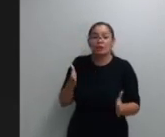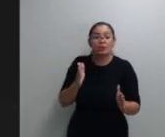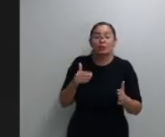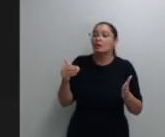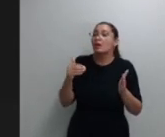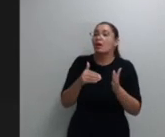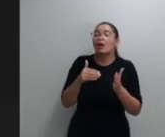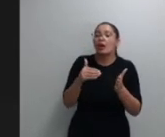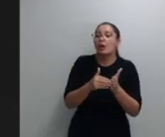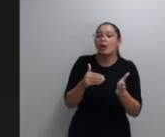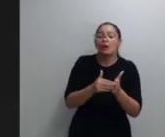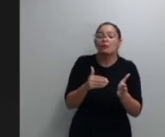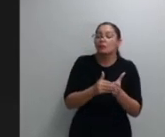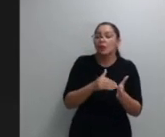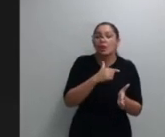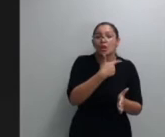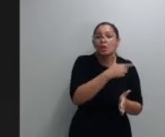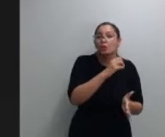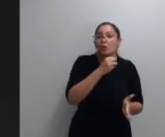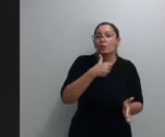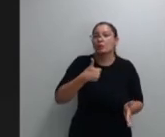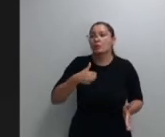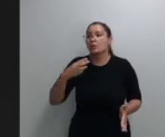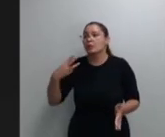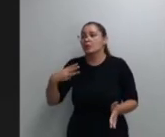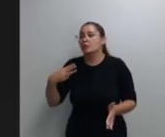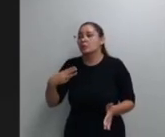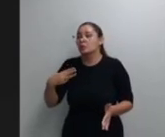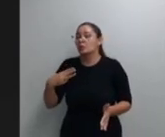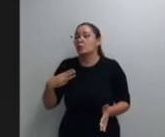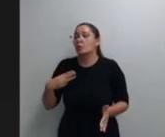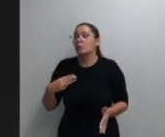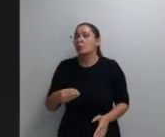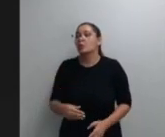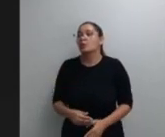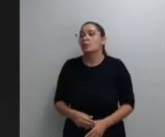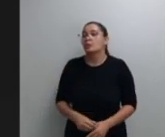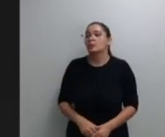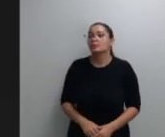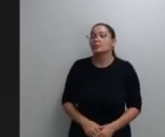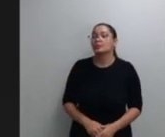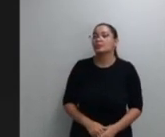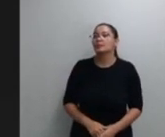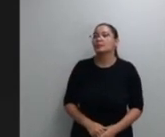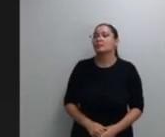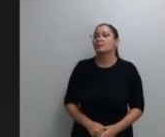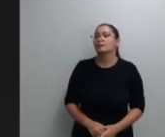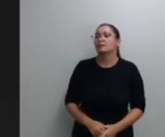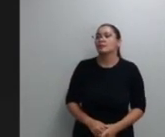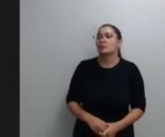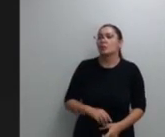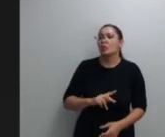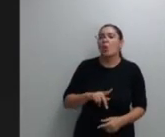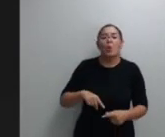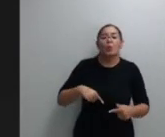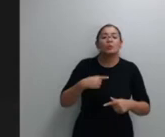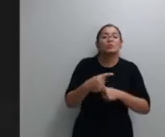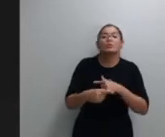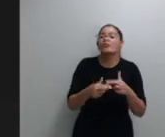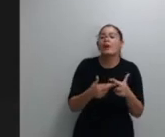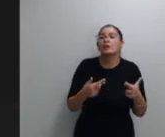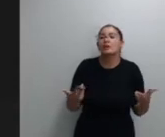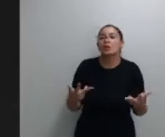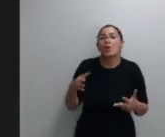está entendendo? eu estou imaginando o recorrido o recorrido o oposto como o oposto dos recorrentes é